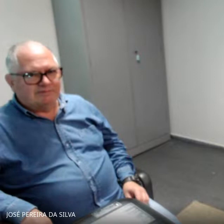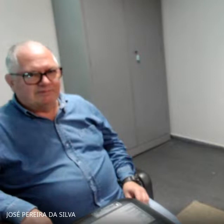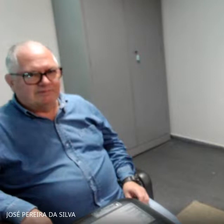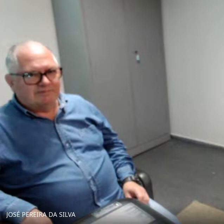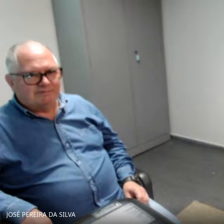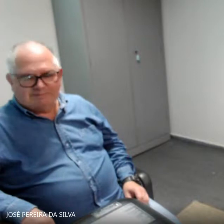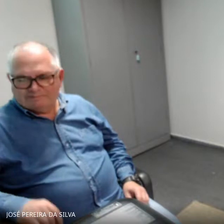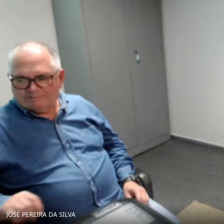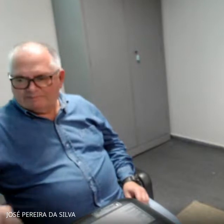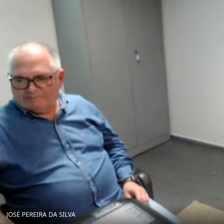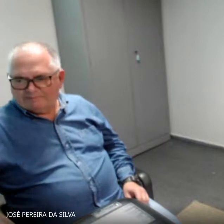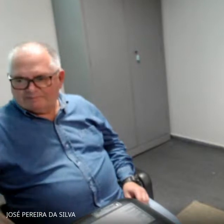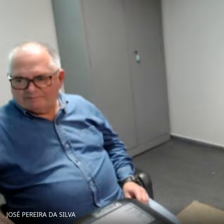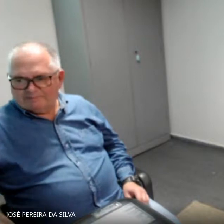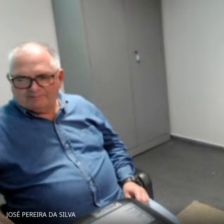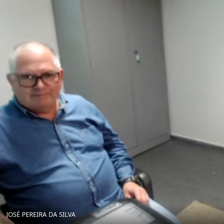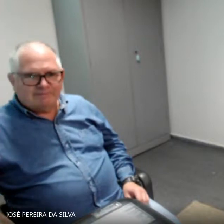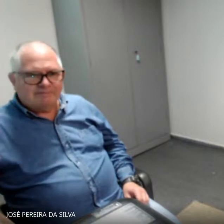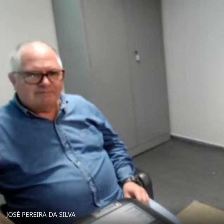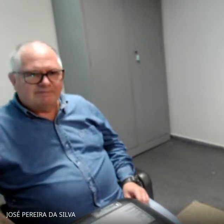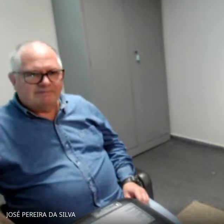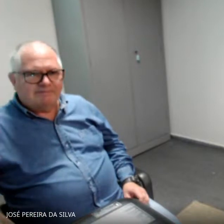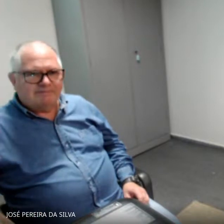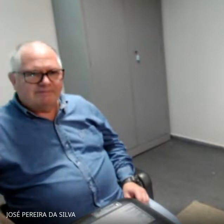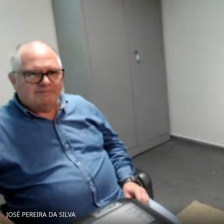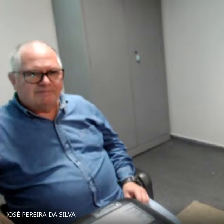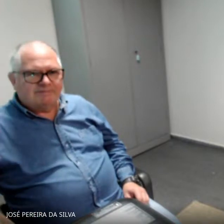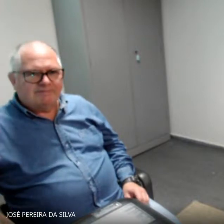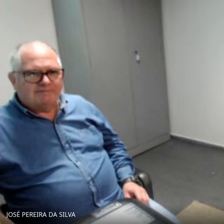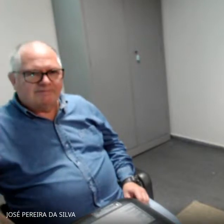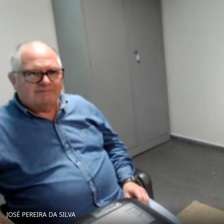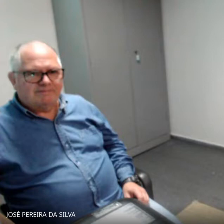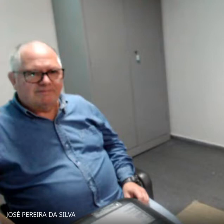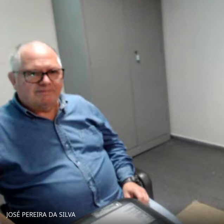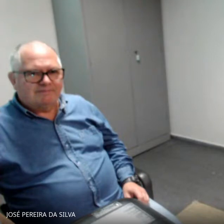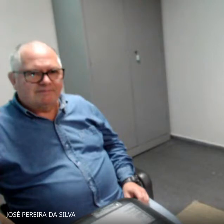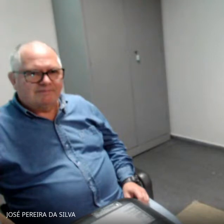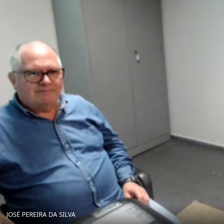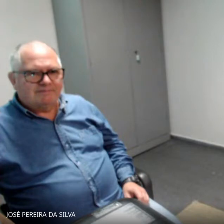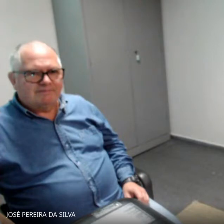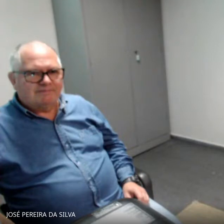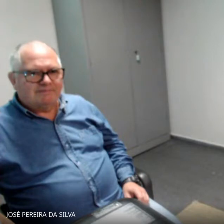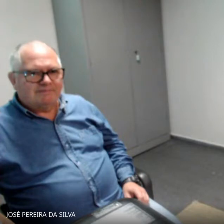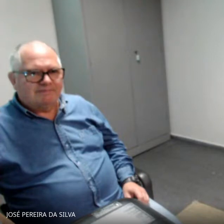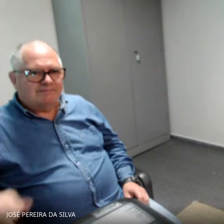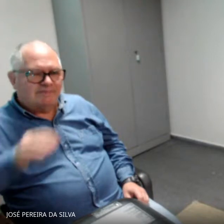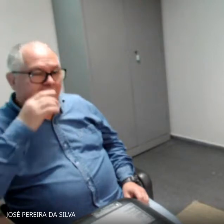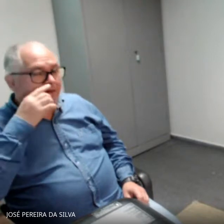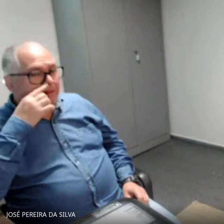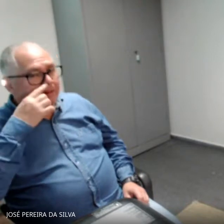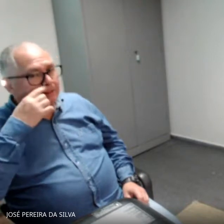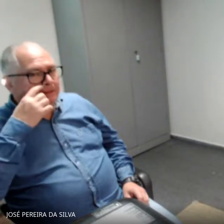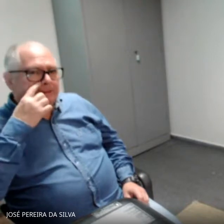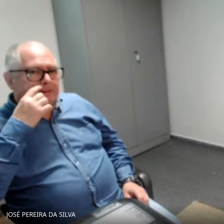funcional, dependendo dos sintomas do exame de sangue, a nutricionista vê e ela manda manipular esse repositório de flora de